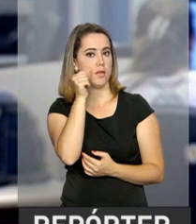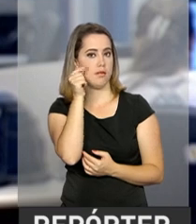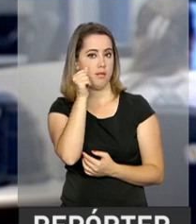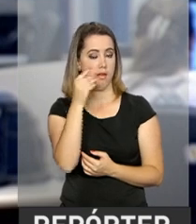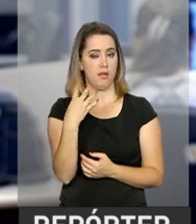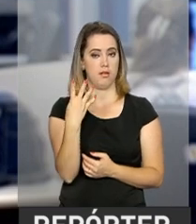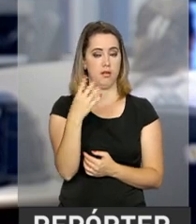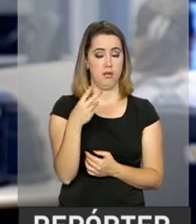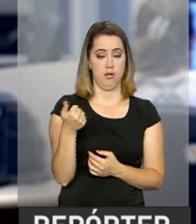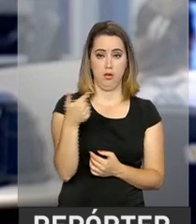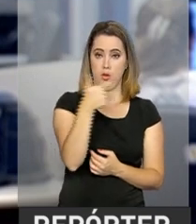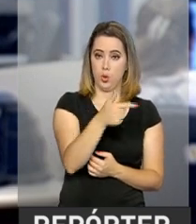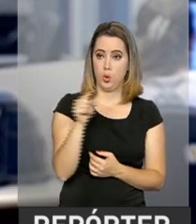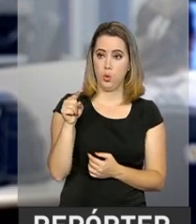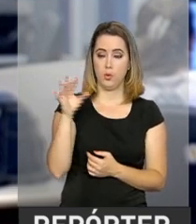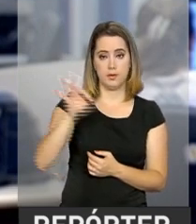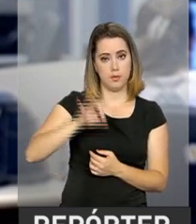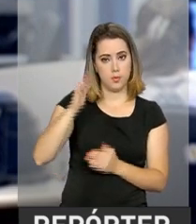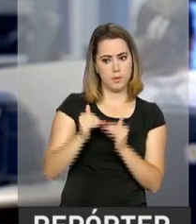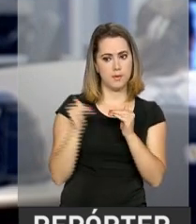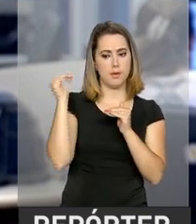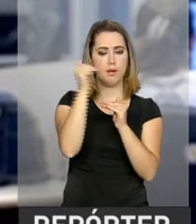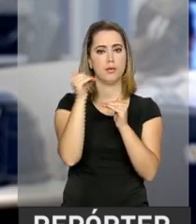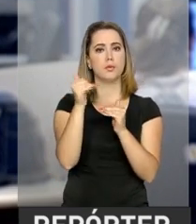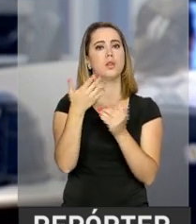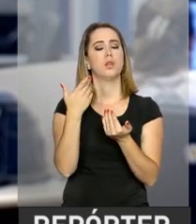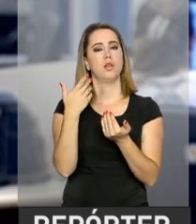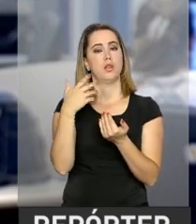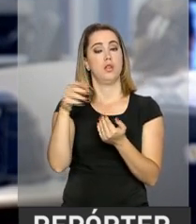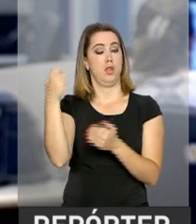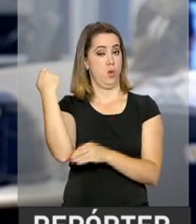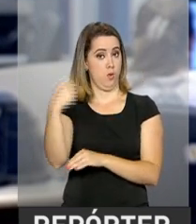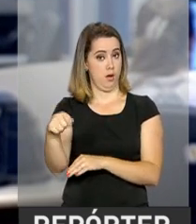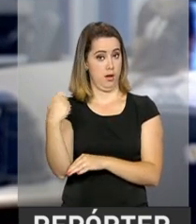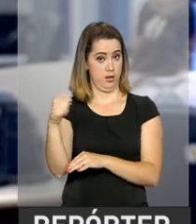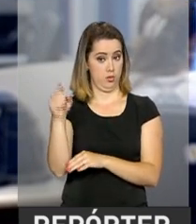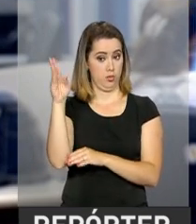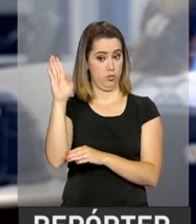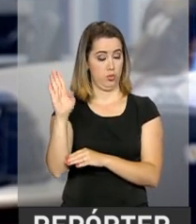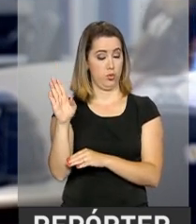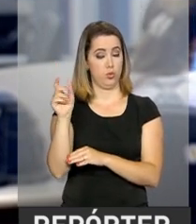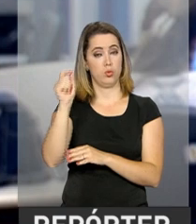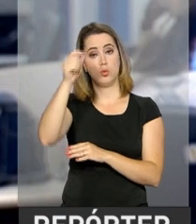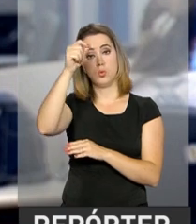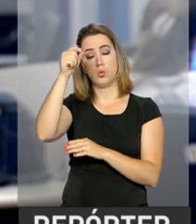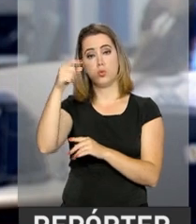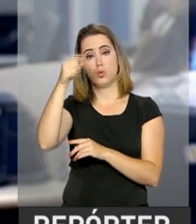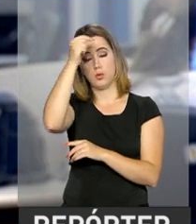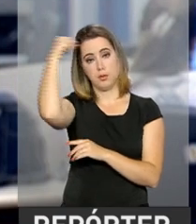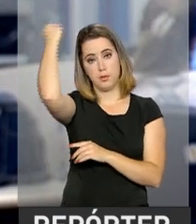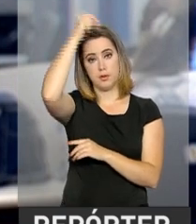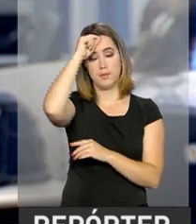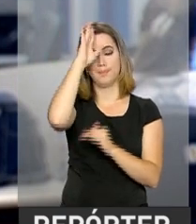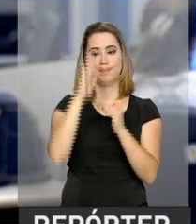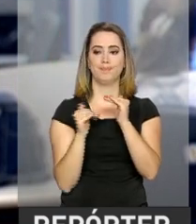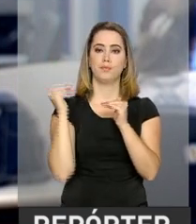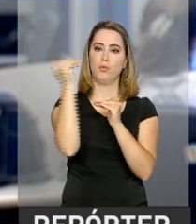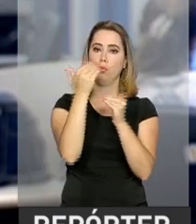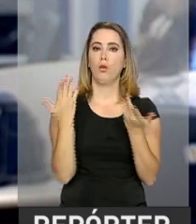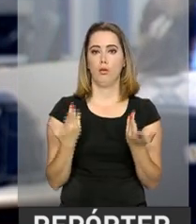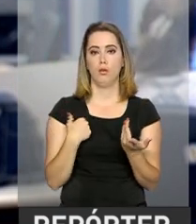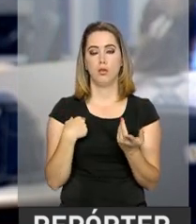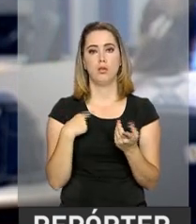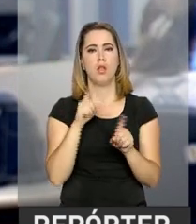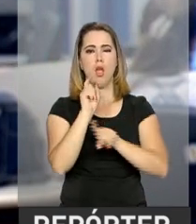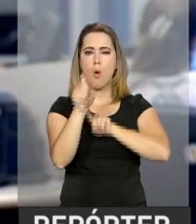12,4 Rio Grande do Sul Espírito Santo com crescimento de 5,1 o setor de eletrônicos foi o que mais cresceu em